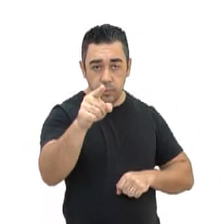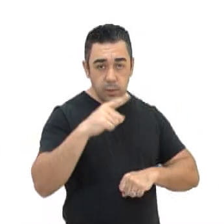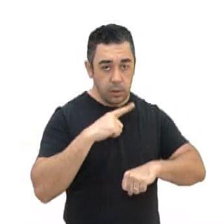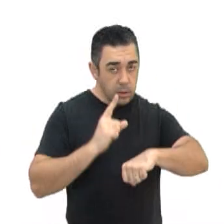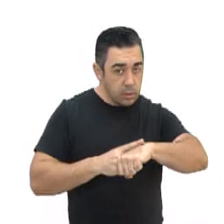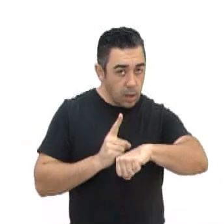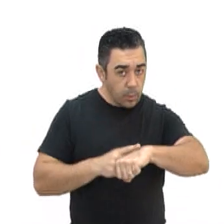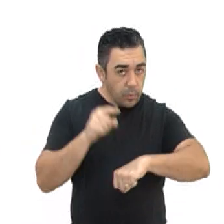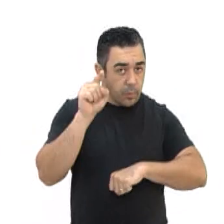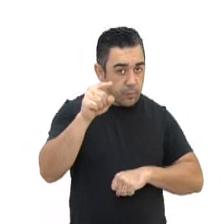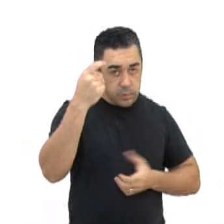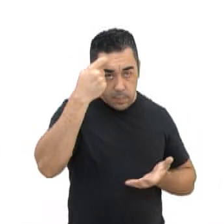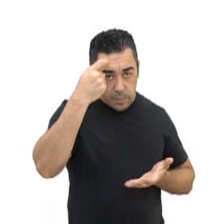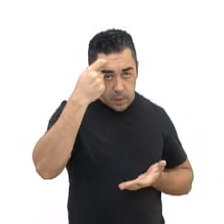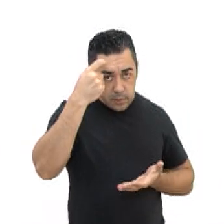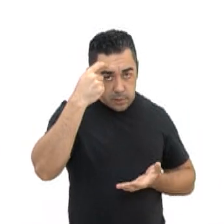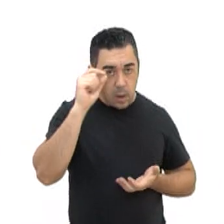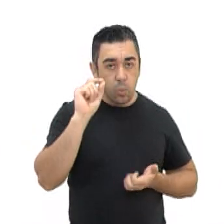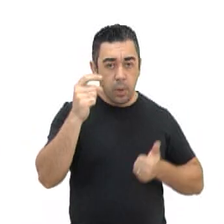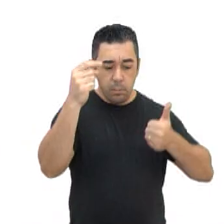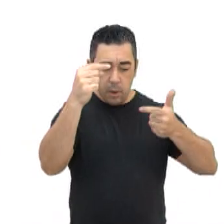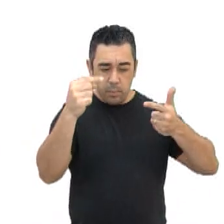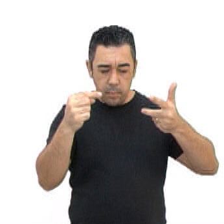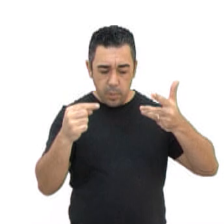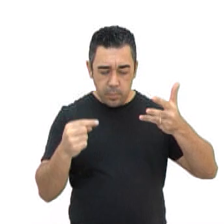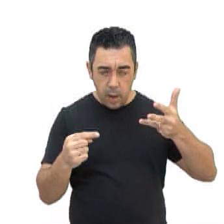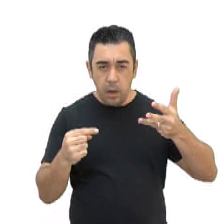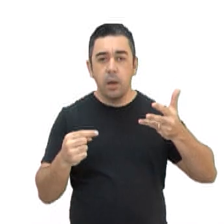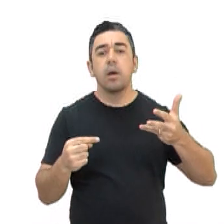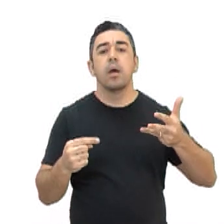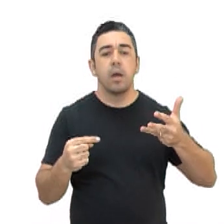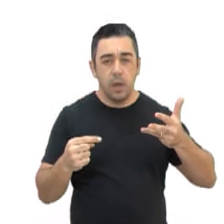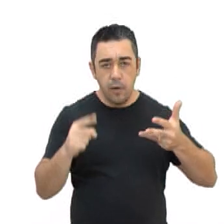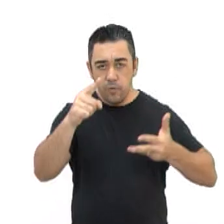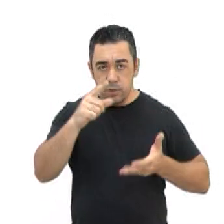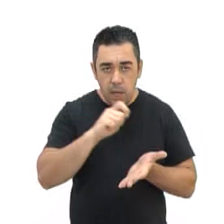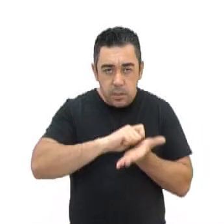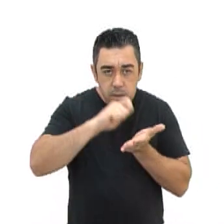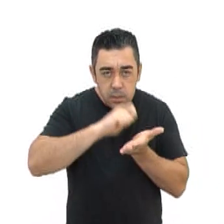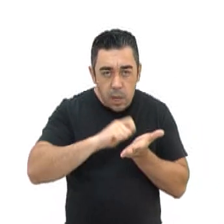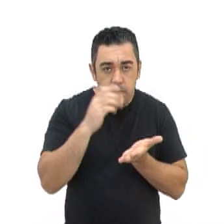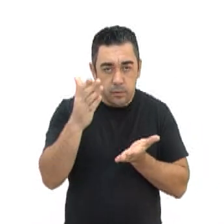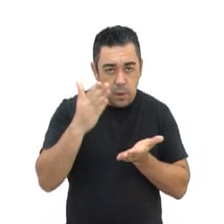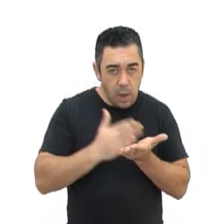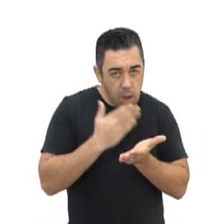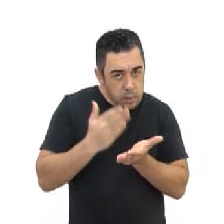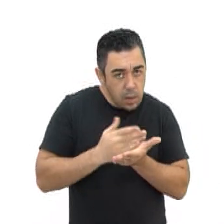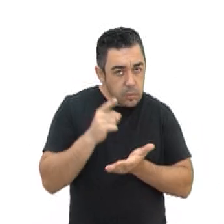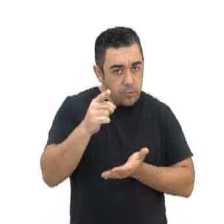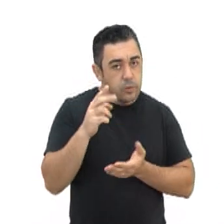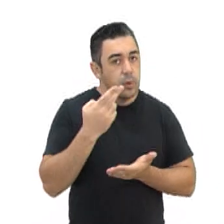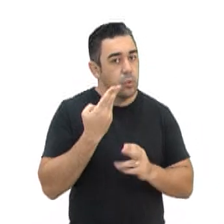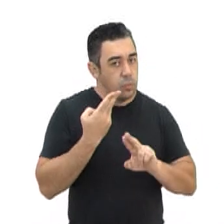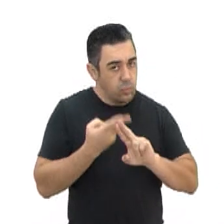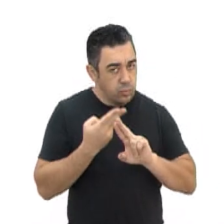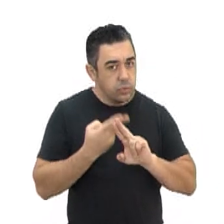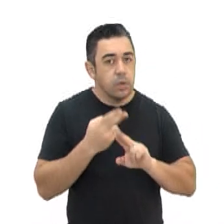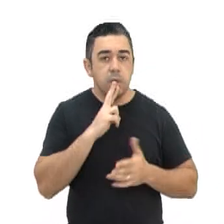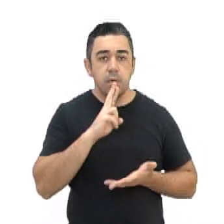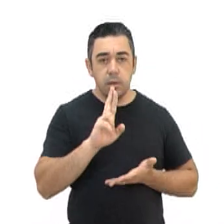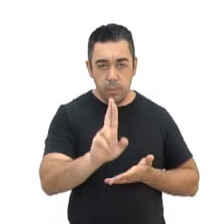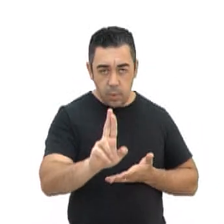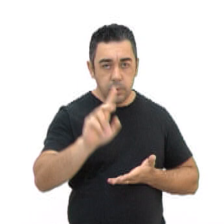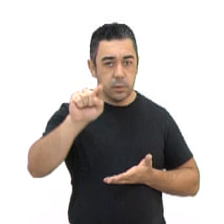para pensar sobre essas questões. Se necessário, anote no seu caderno, porque vocês utilizarão essas